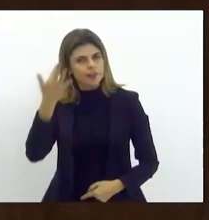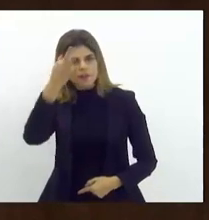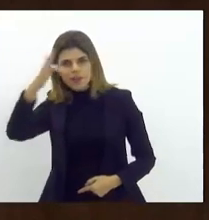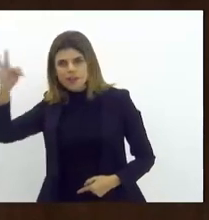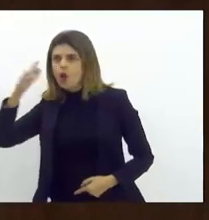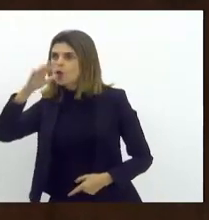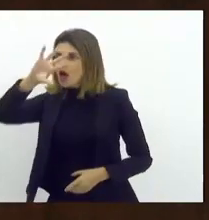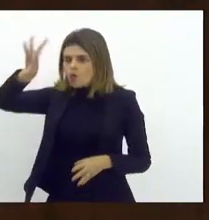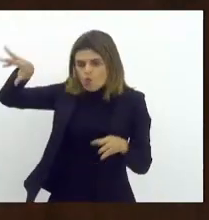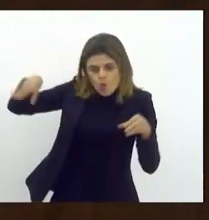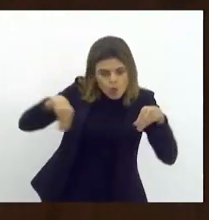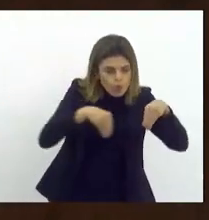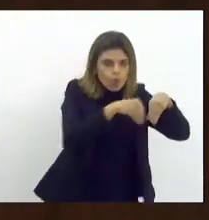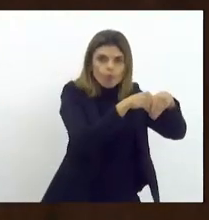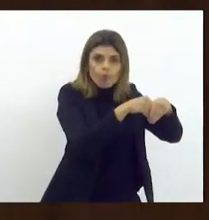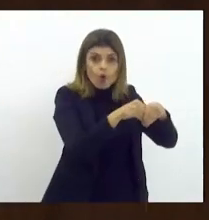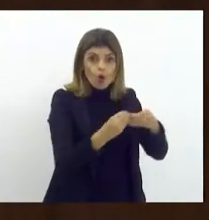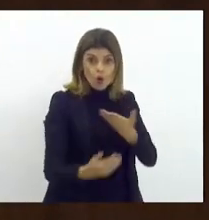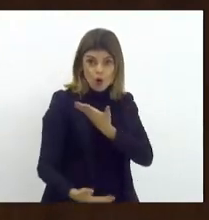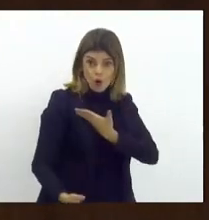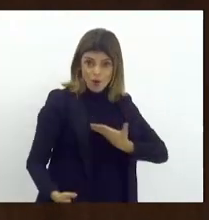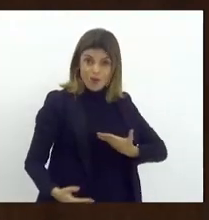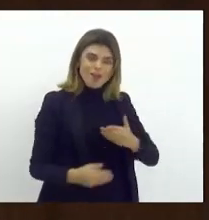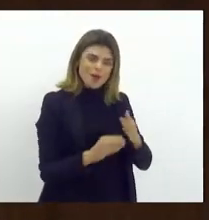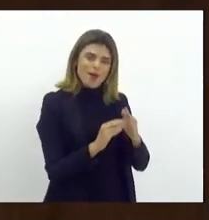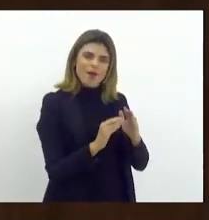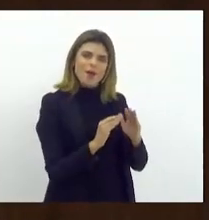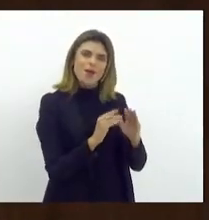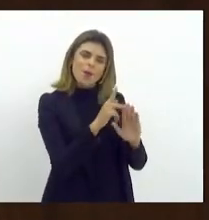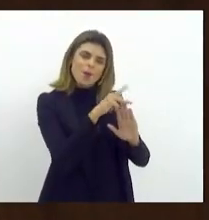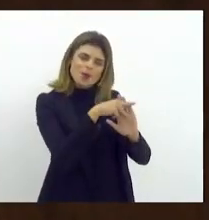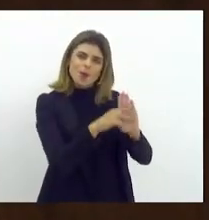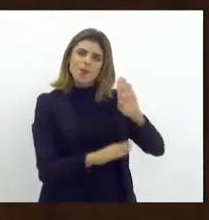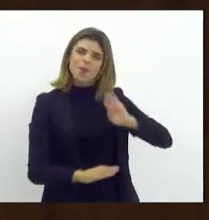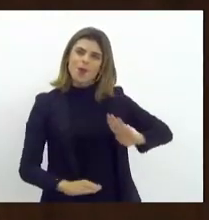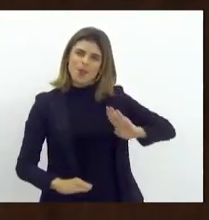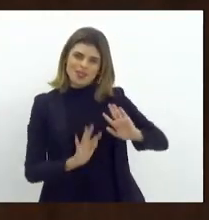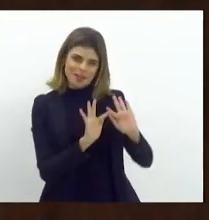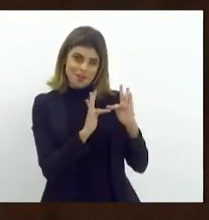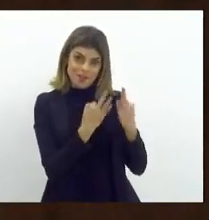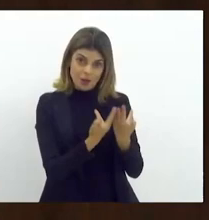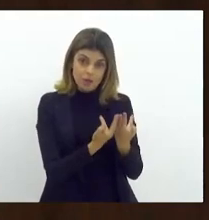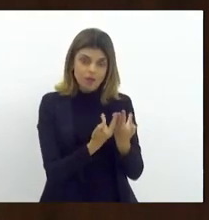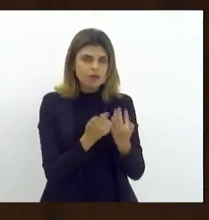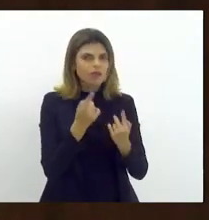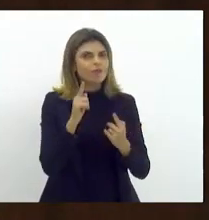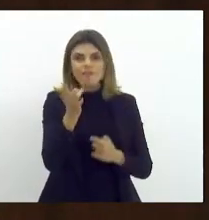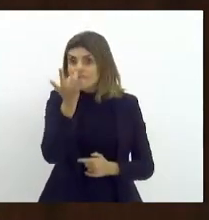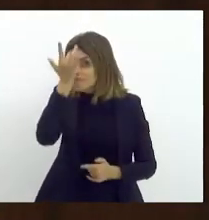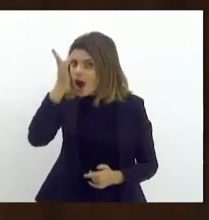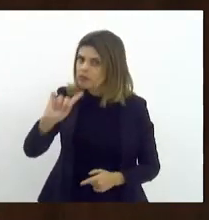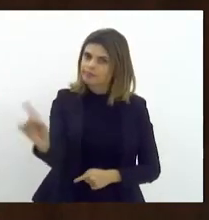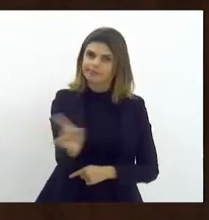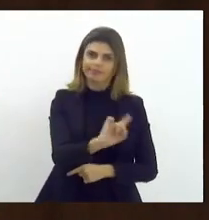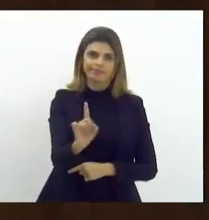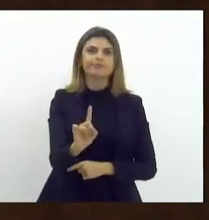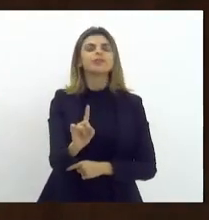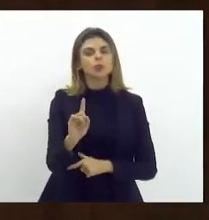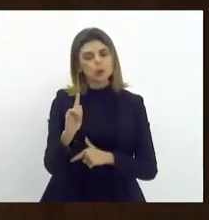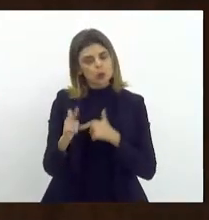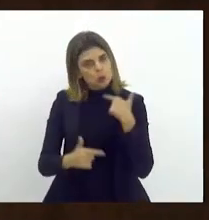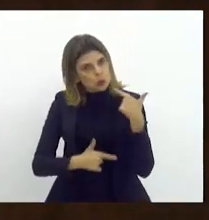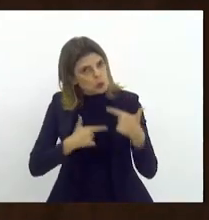programa da Bolsa Família isso não será fácil haverá que se ter muito cuidado com essa questão por último